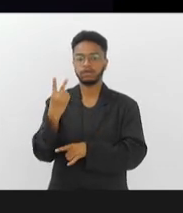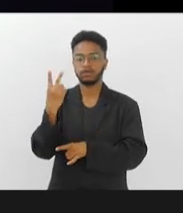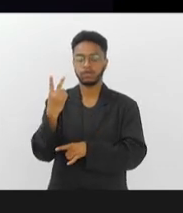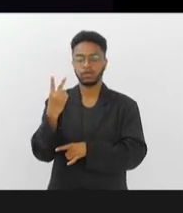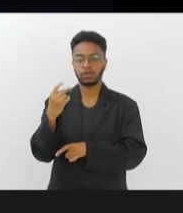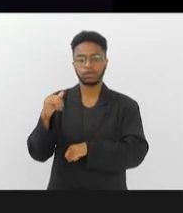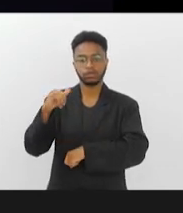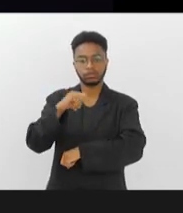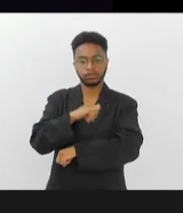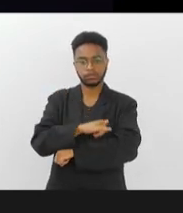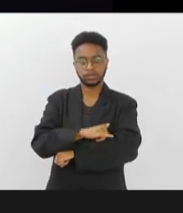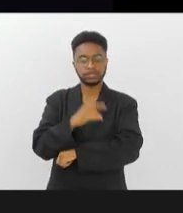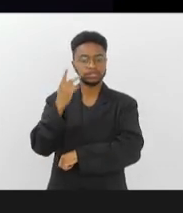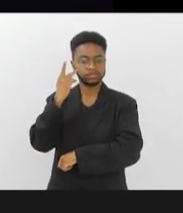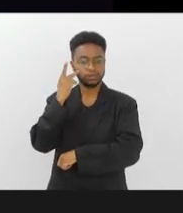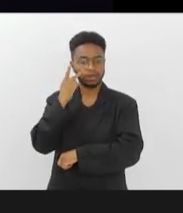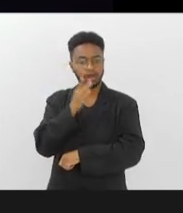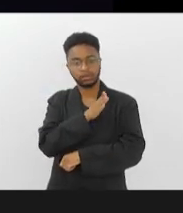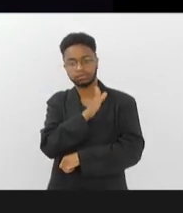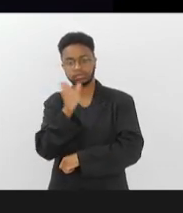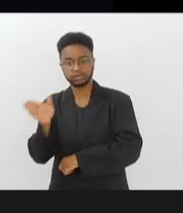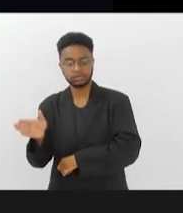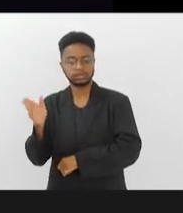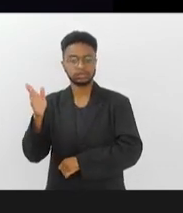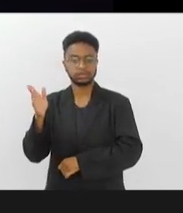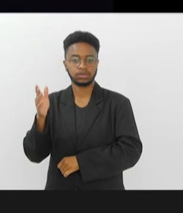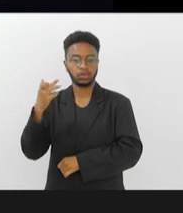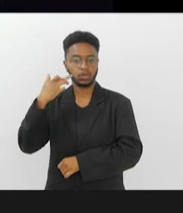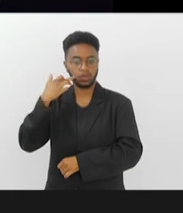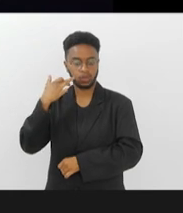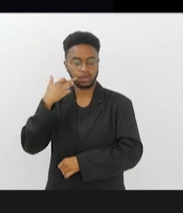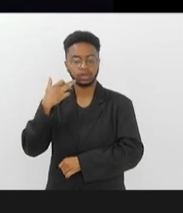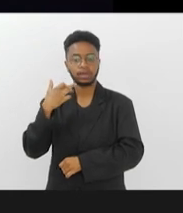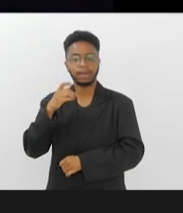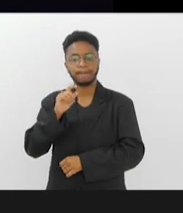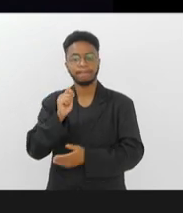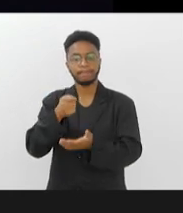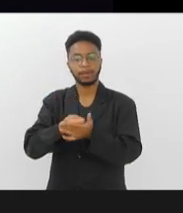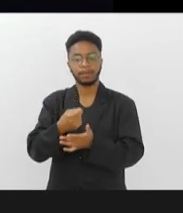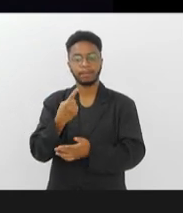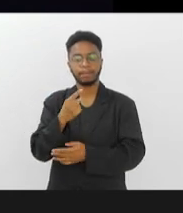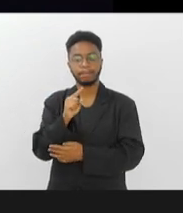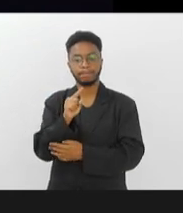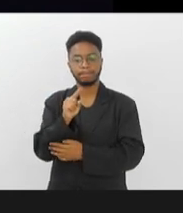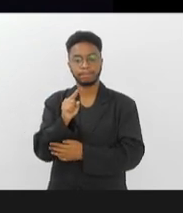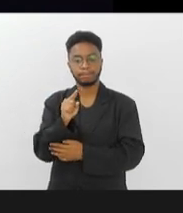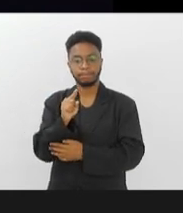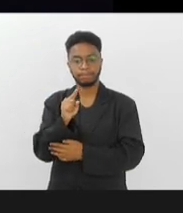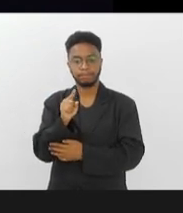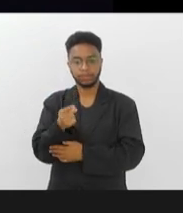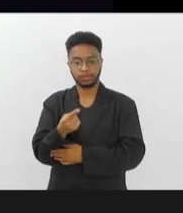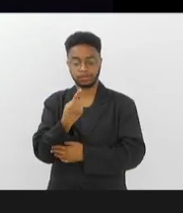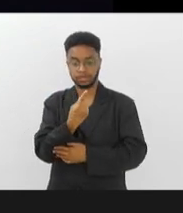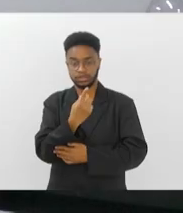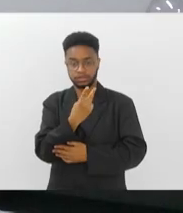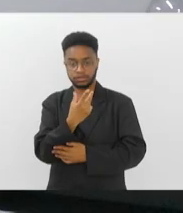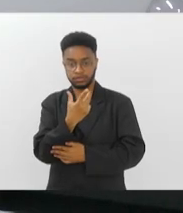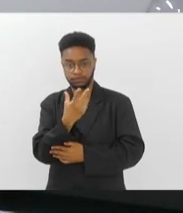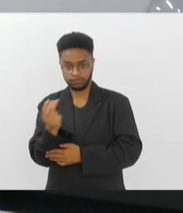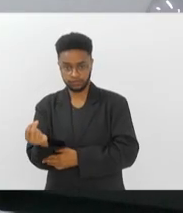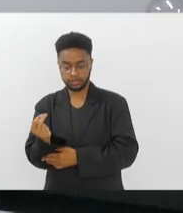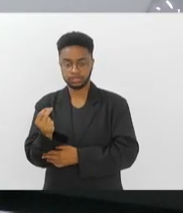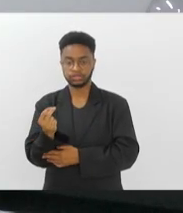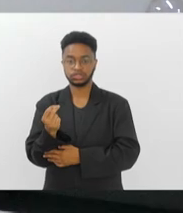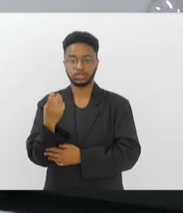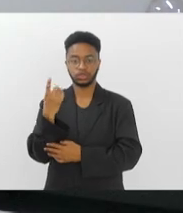aéreo, fazendo São Paulo, Luanda, São Paulo, a partir de 1.120 dólares, e a parte terrestre em